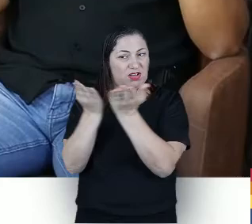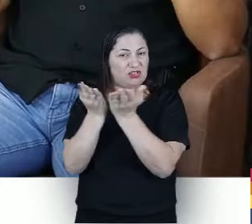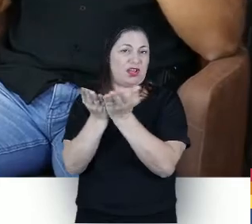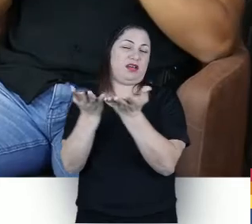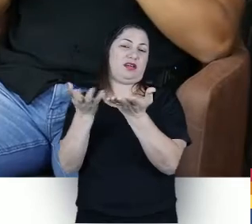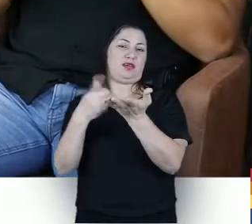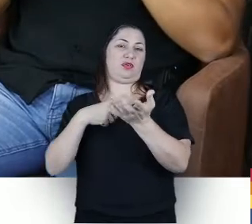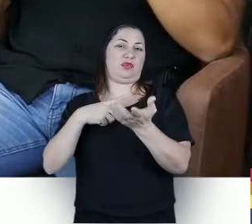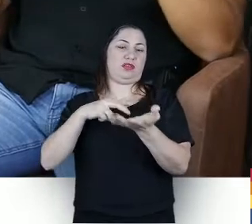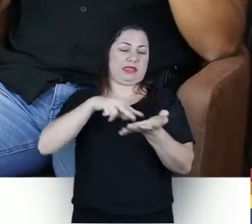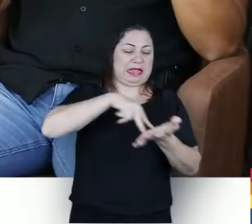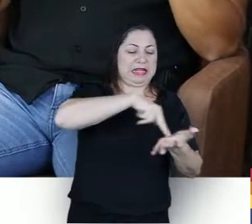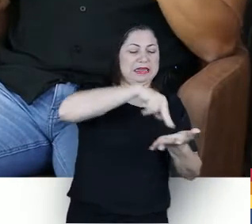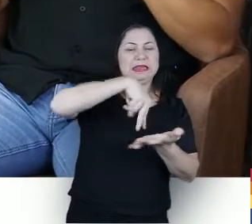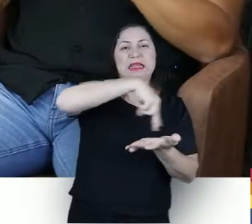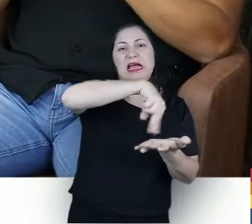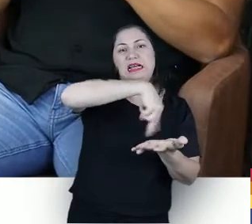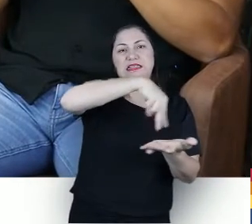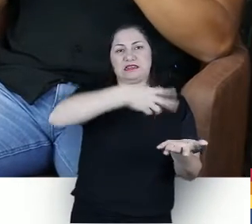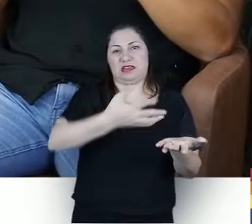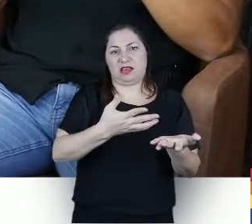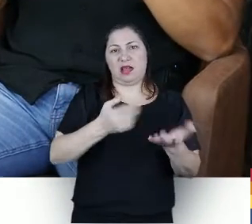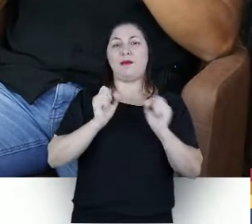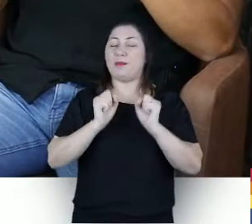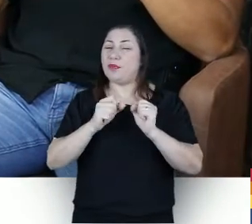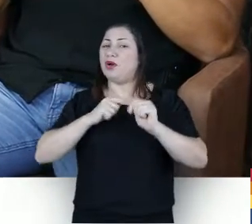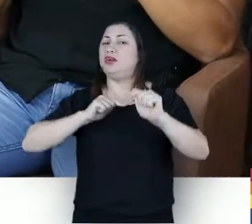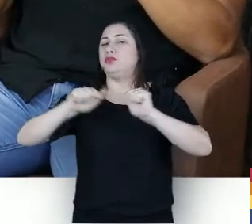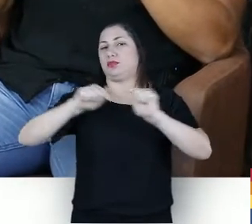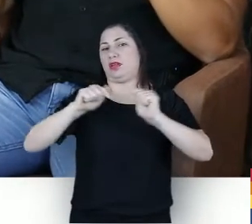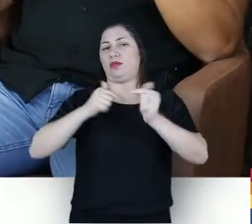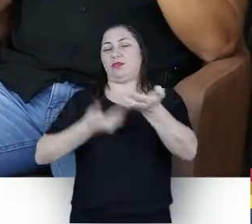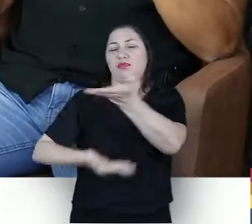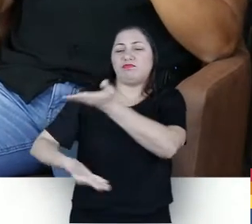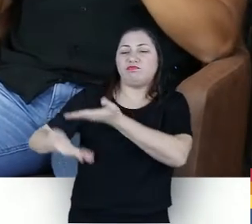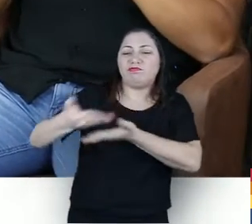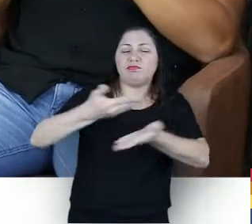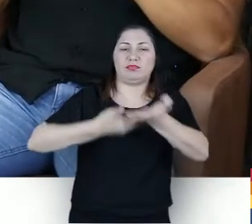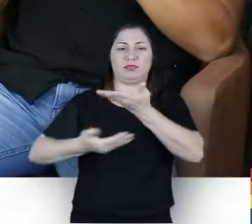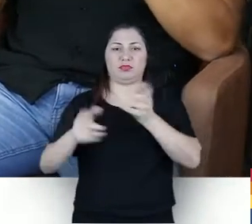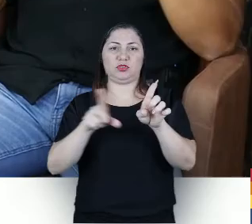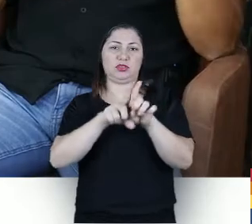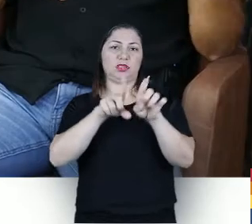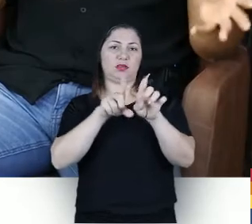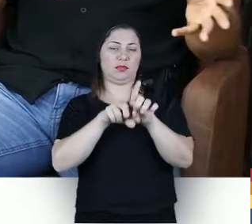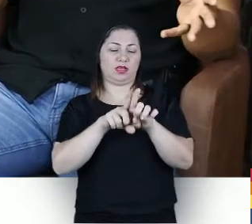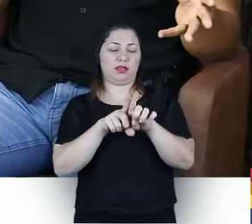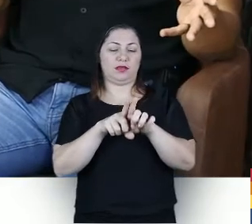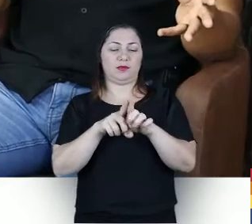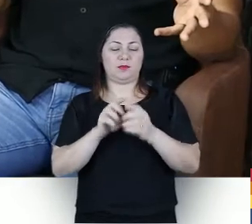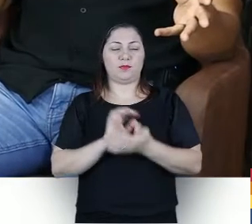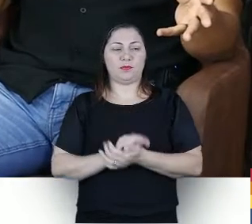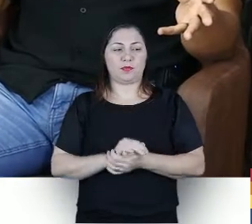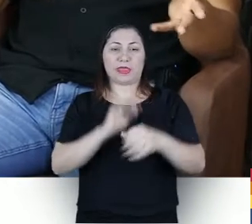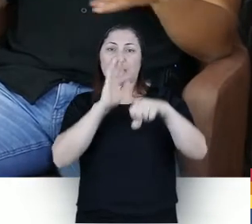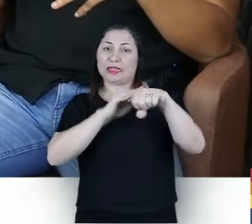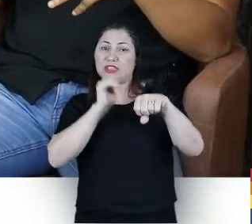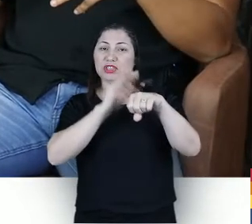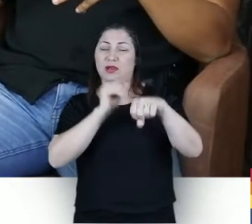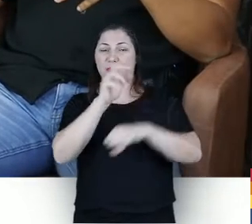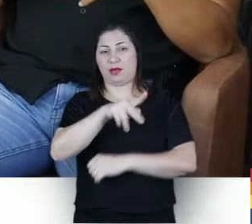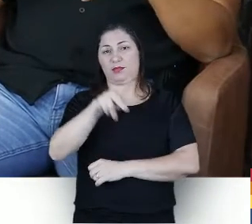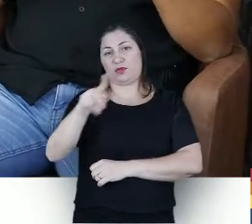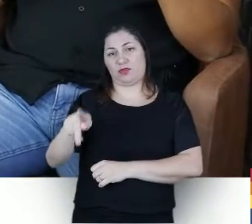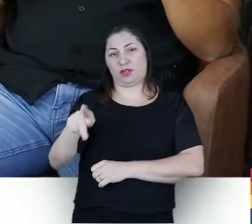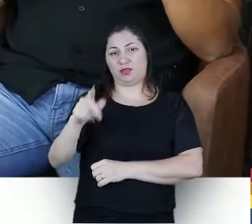envolvem as danças, por exemplo. Na aula de educação física, a gente, por exemplo, tem muitos conflitos, né? Estudantes que são evangélicos em relação